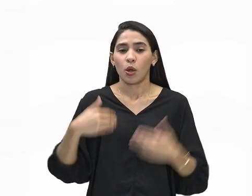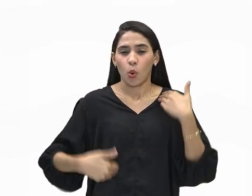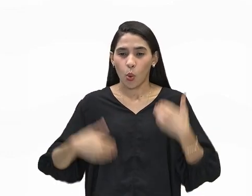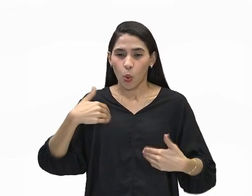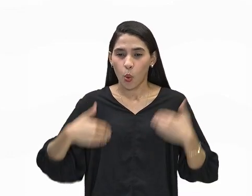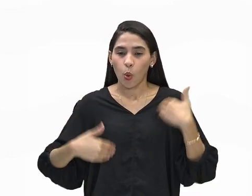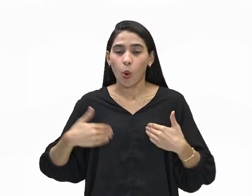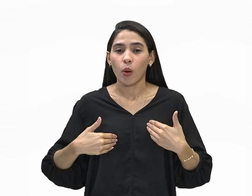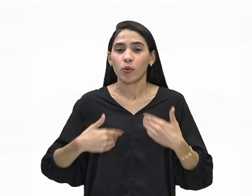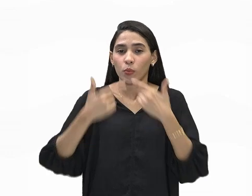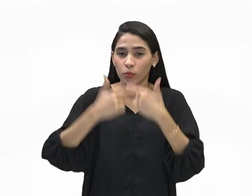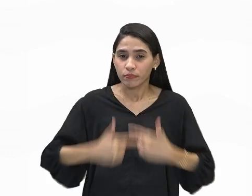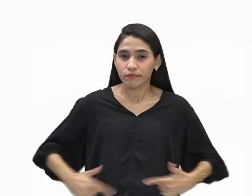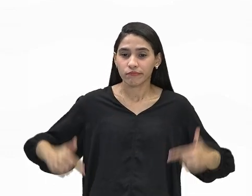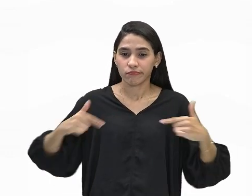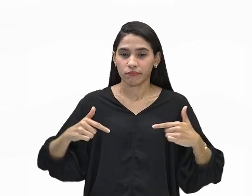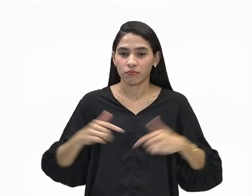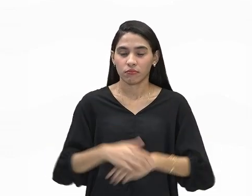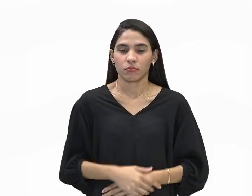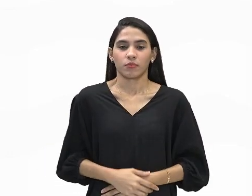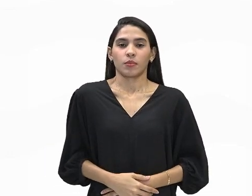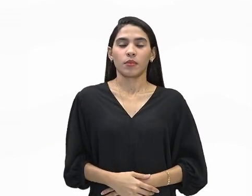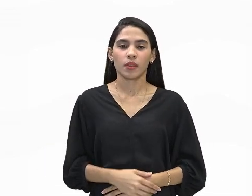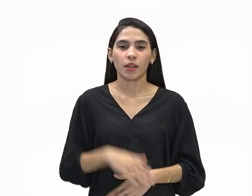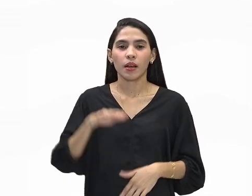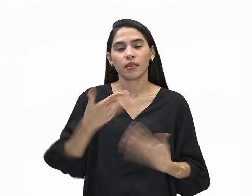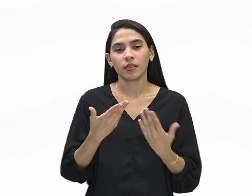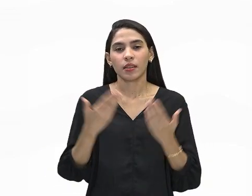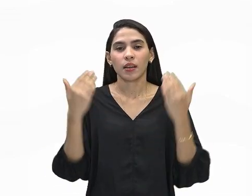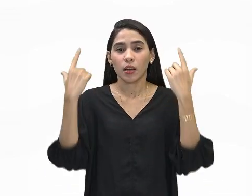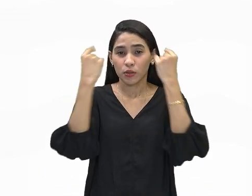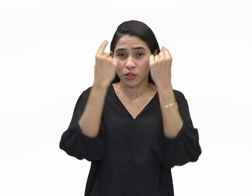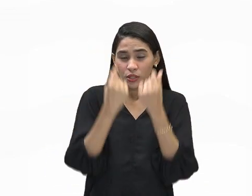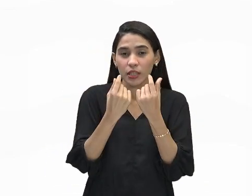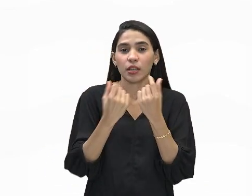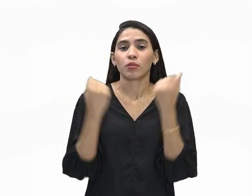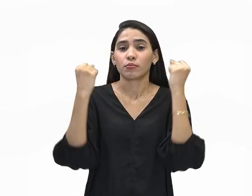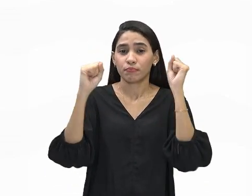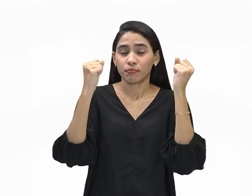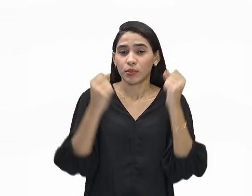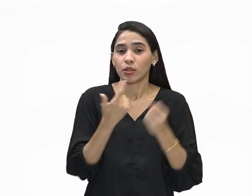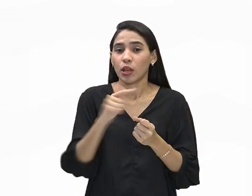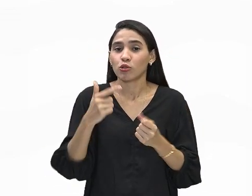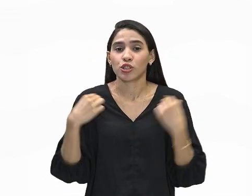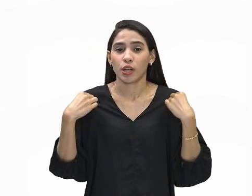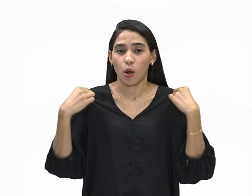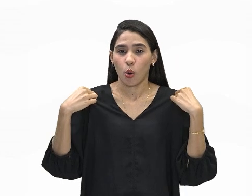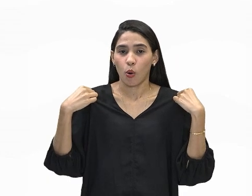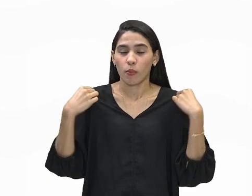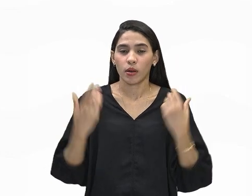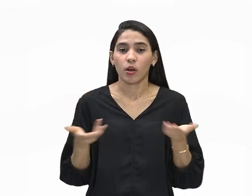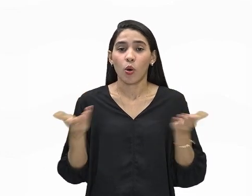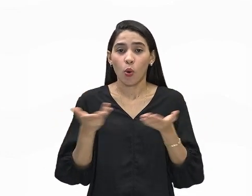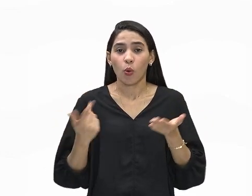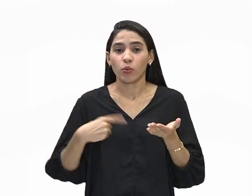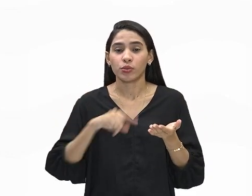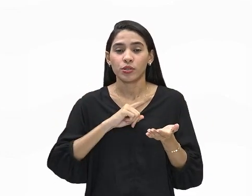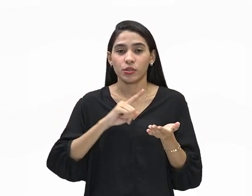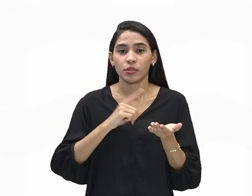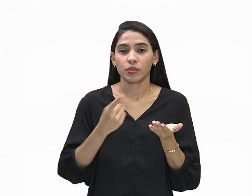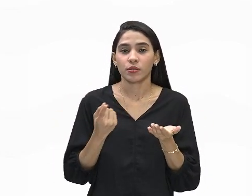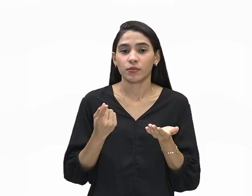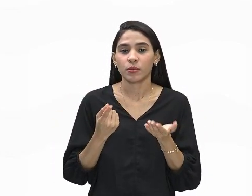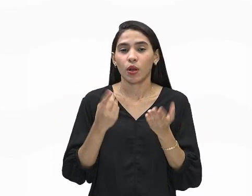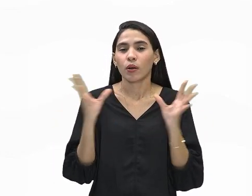que era basicamente a forma como os gregos faziam exercícios, sem roupa. Na atualidade, nós podemos